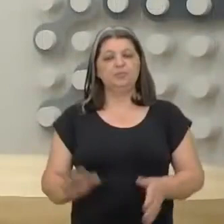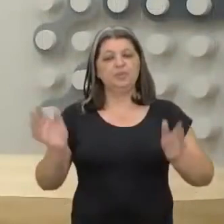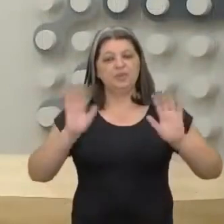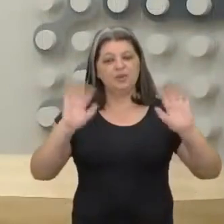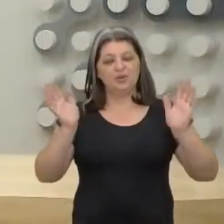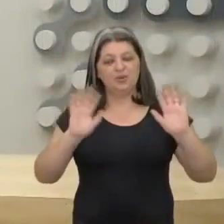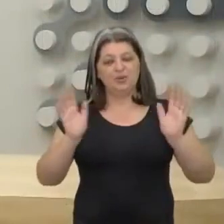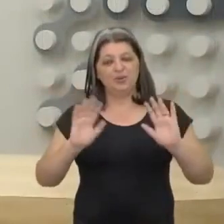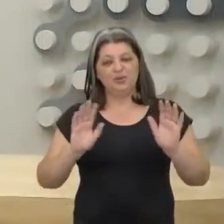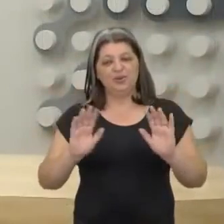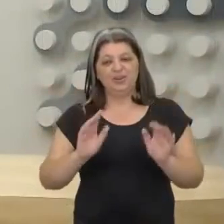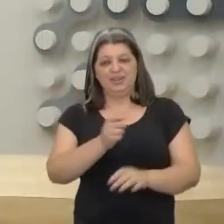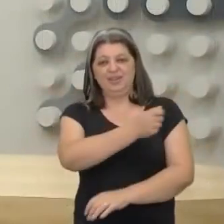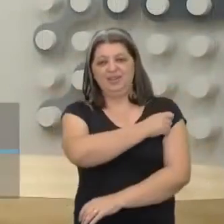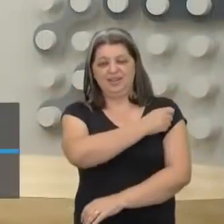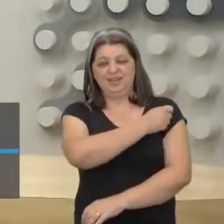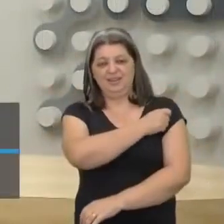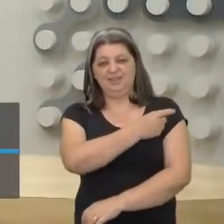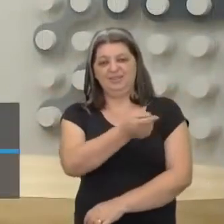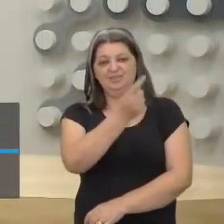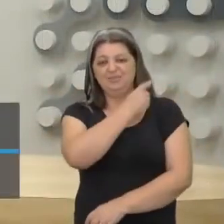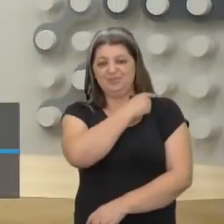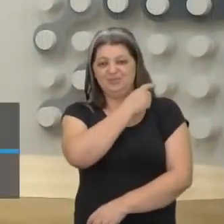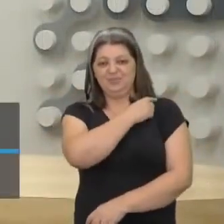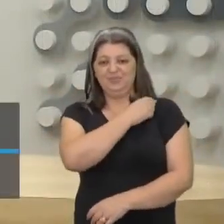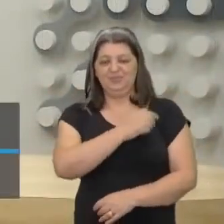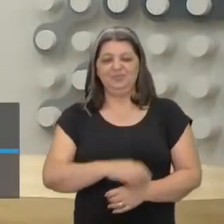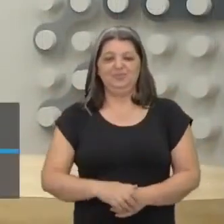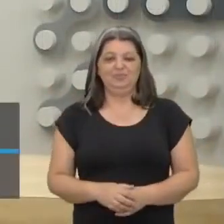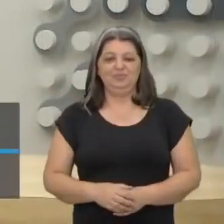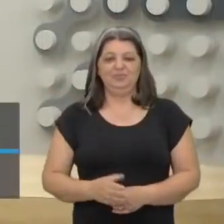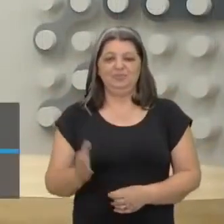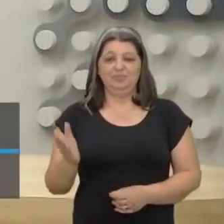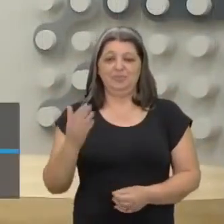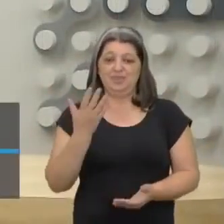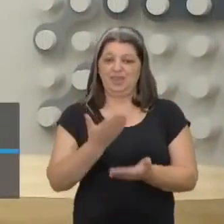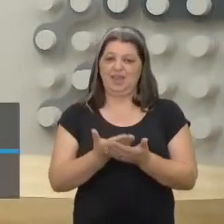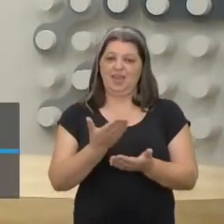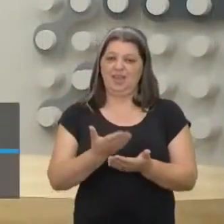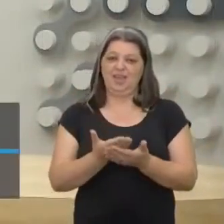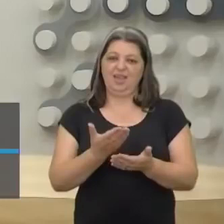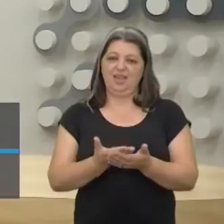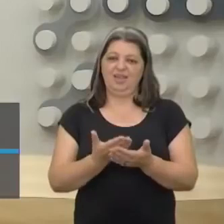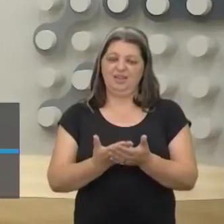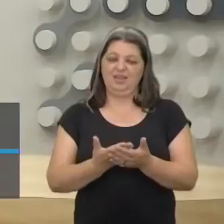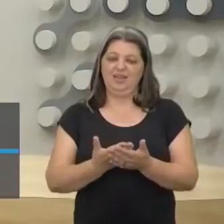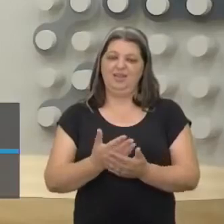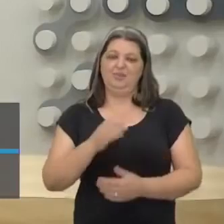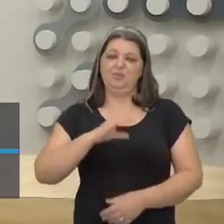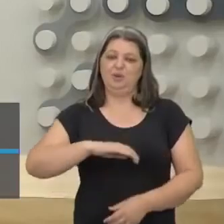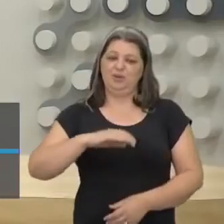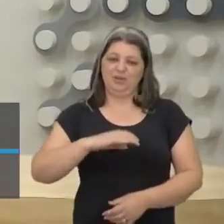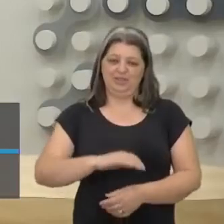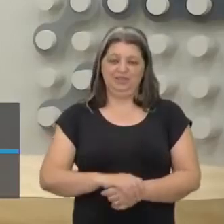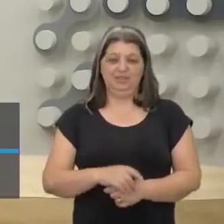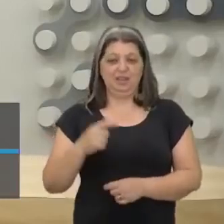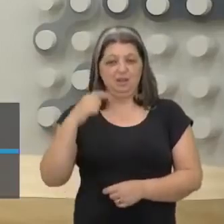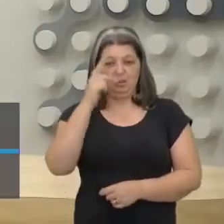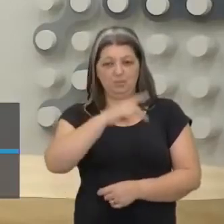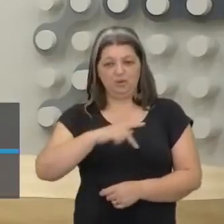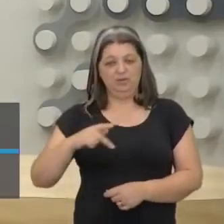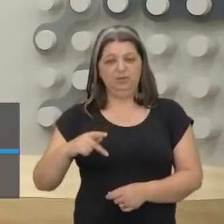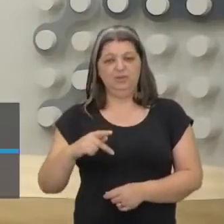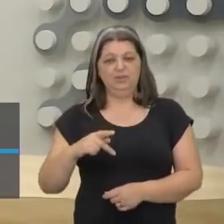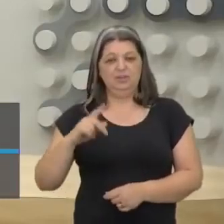Olá, alunos da primeira série do ensino médio, vamos a mais uma aula de língua portuguesa. Eu sou a professora